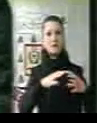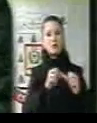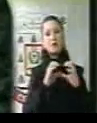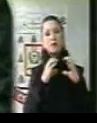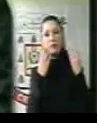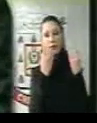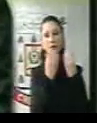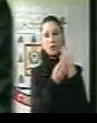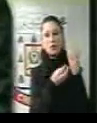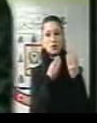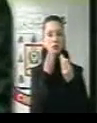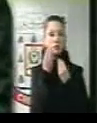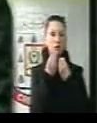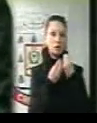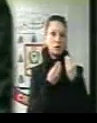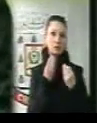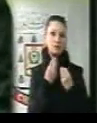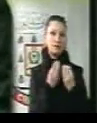para, né,